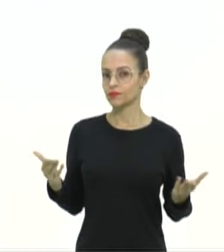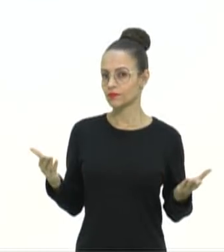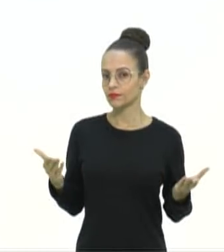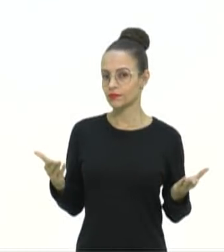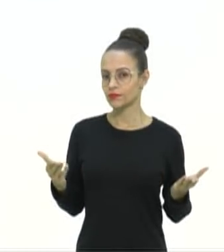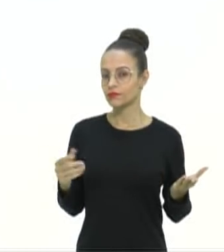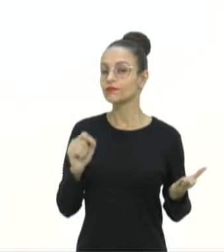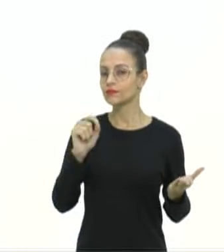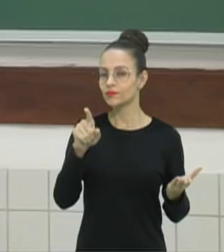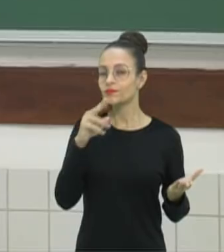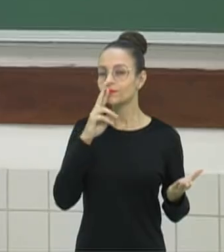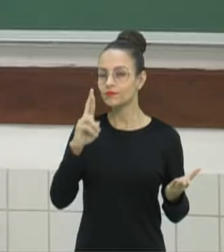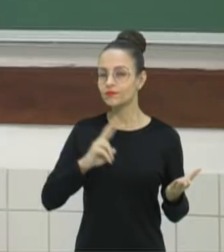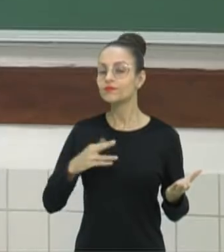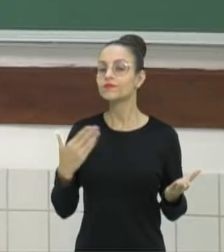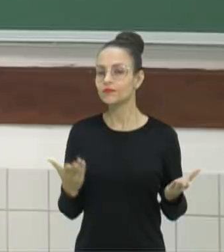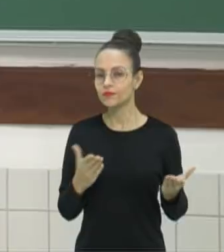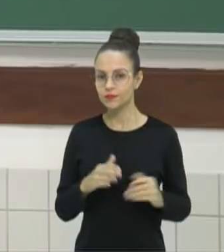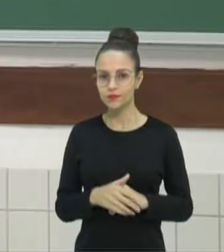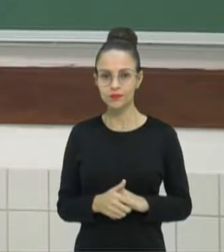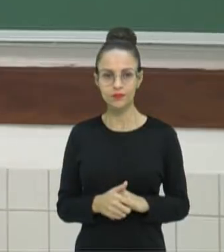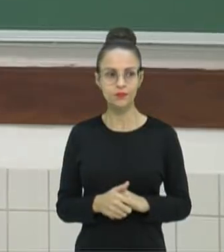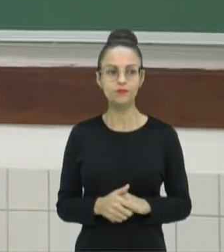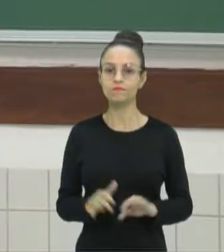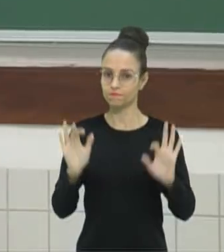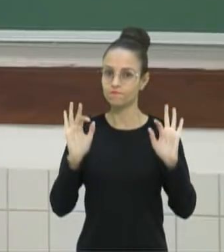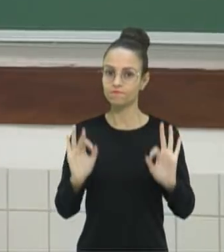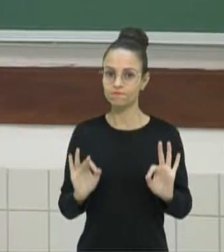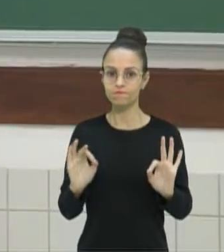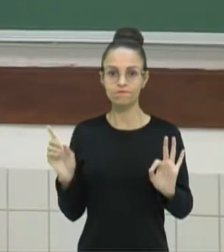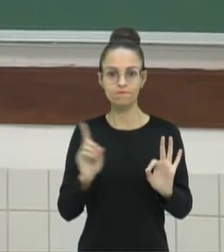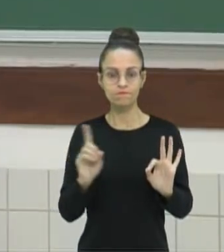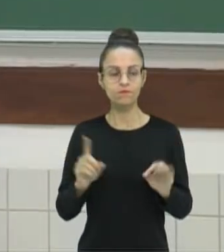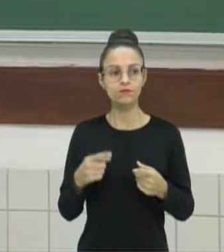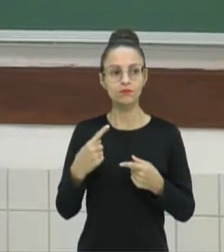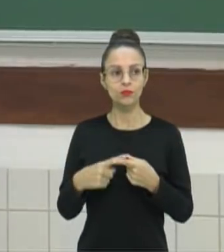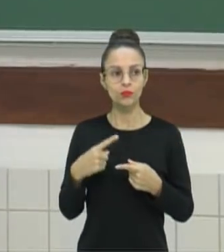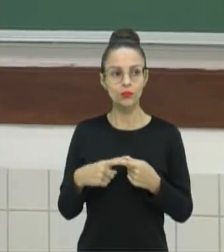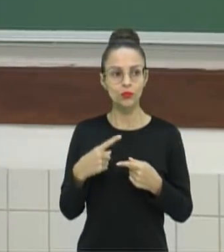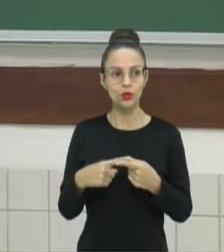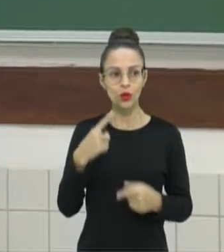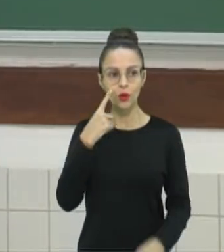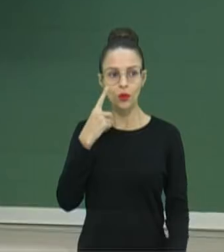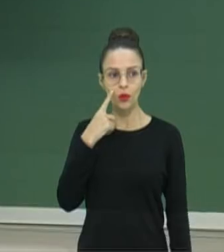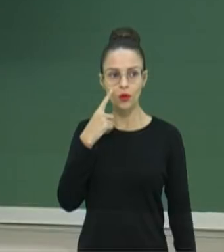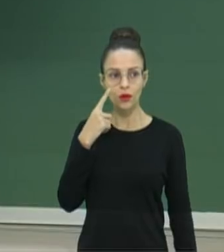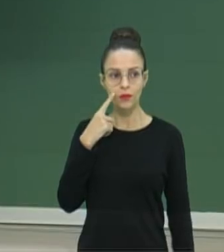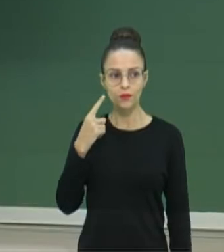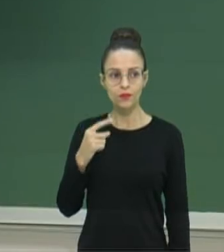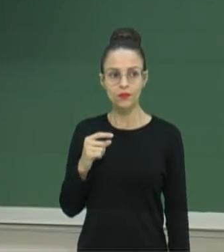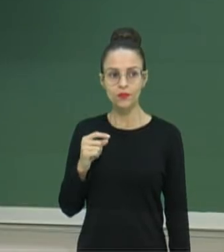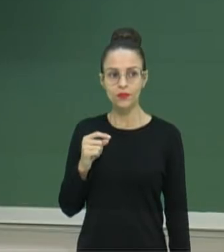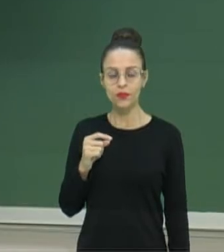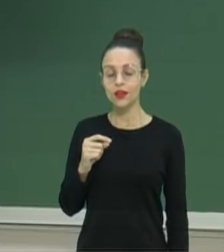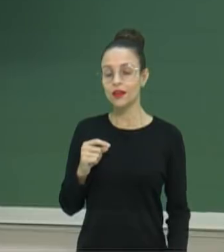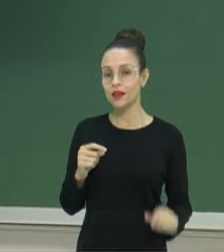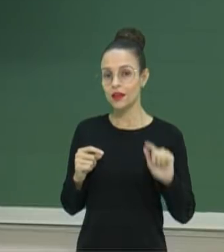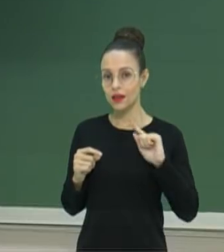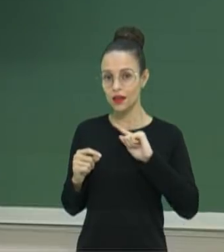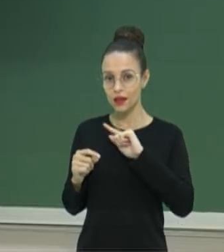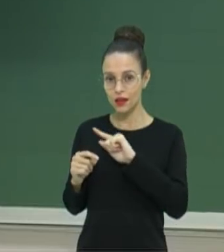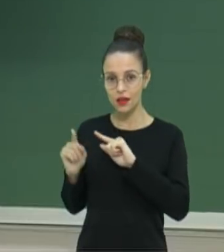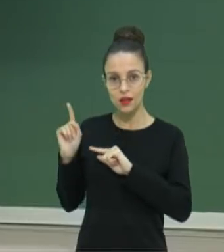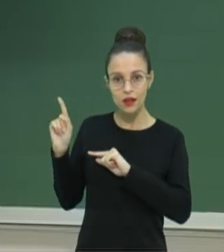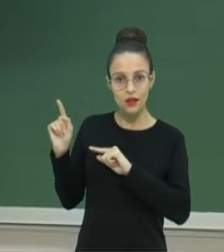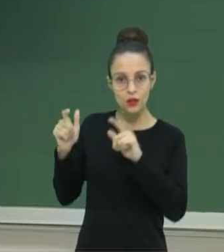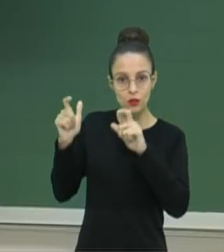O que você me diz? Com certeza não, né? Por que isso, gente? Porque ele falou para mim que aqui, nesse